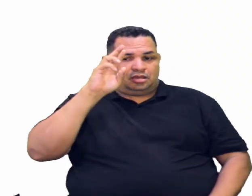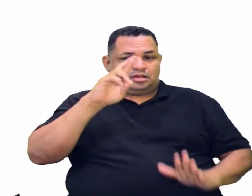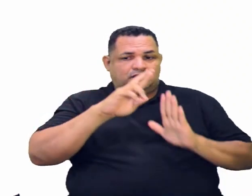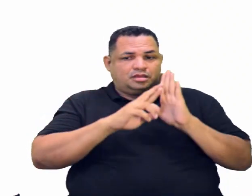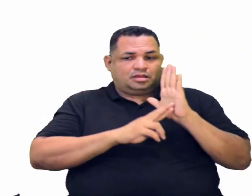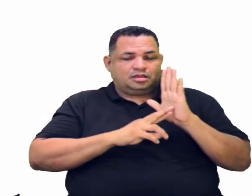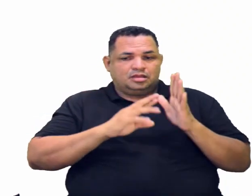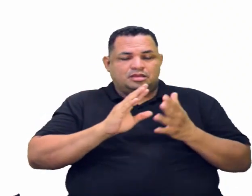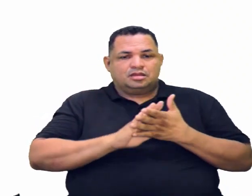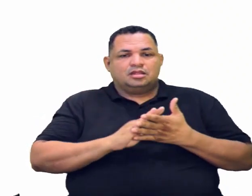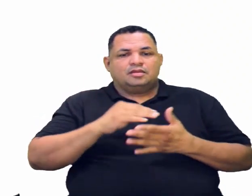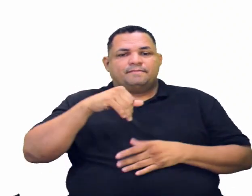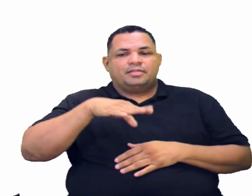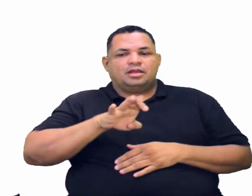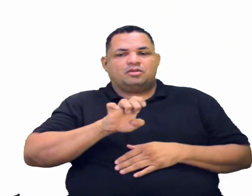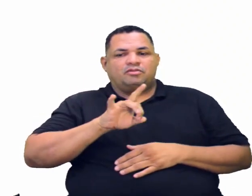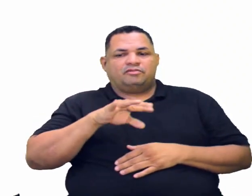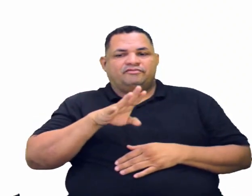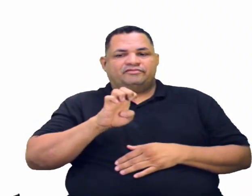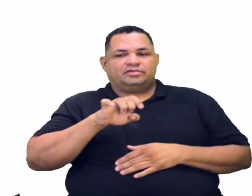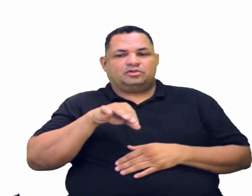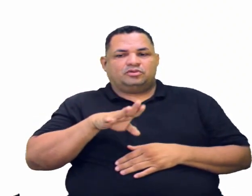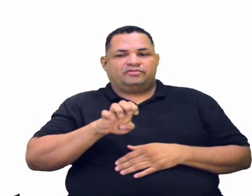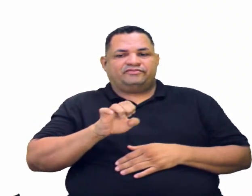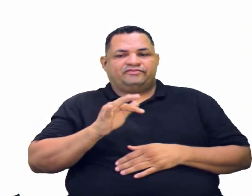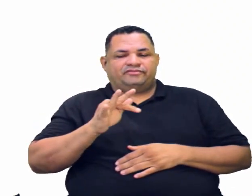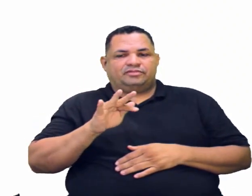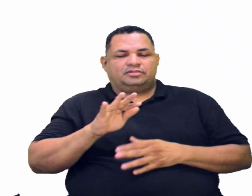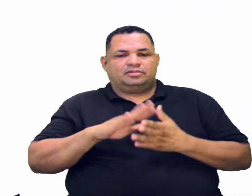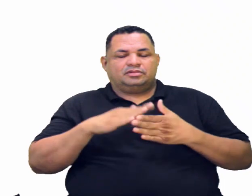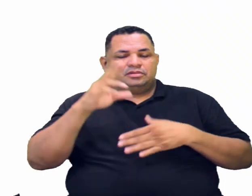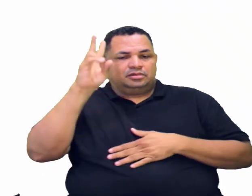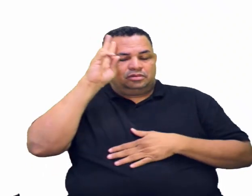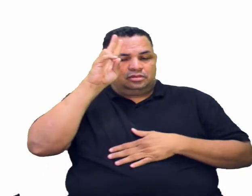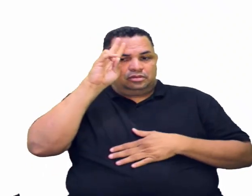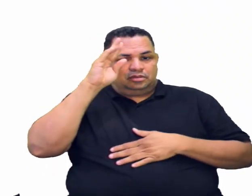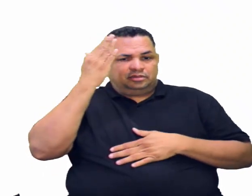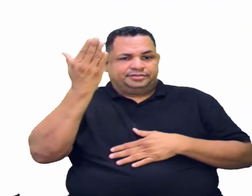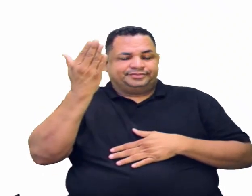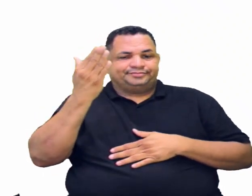de Markovnikov? Então, nesse caso aqui, o mais